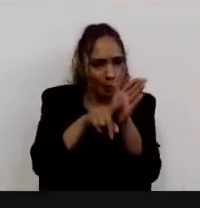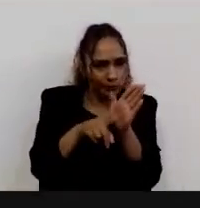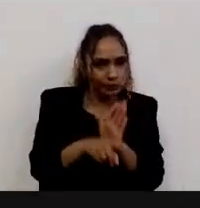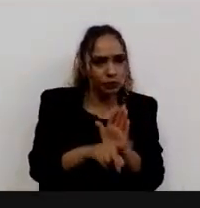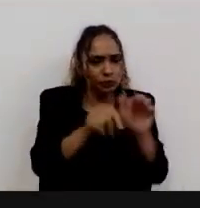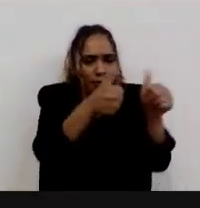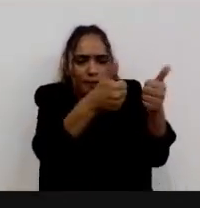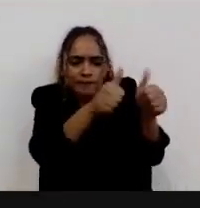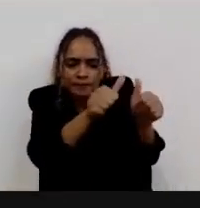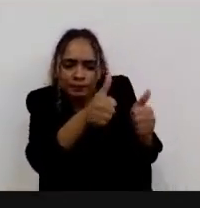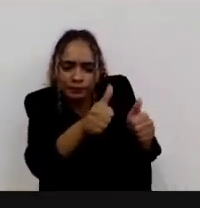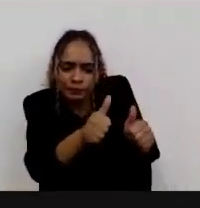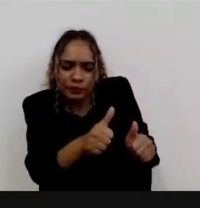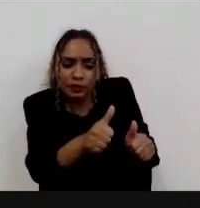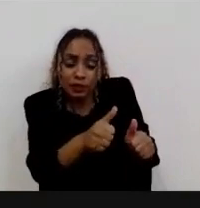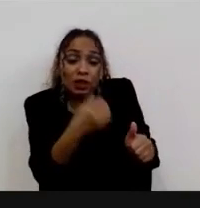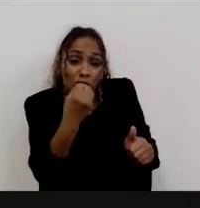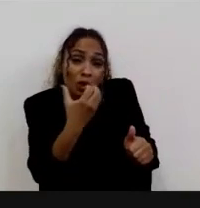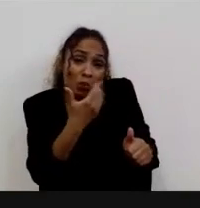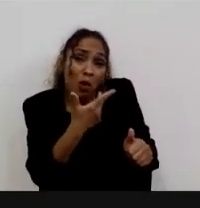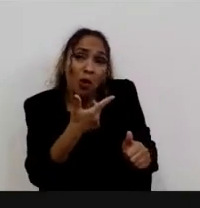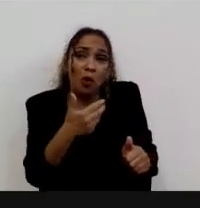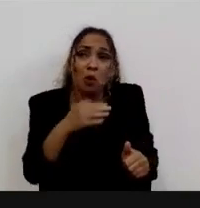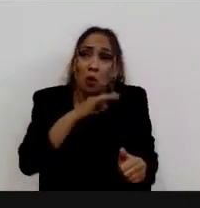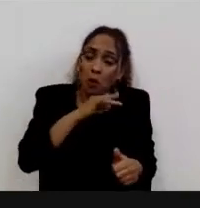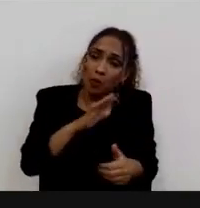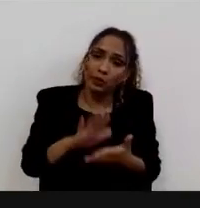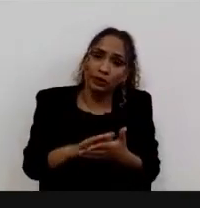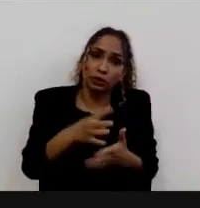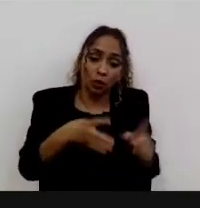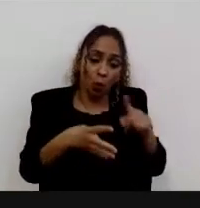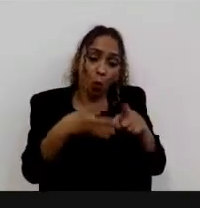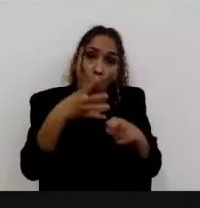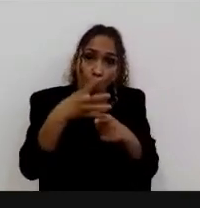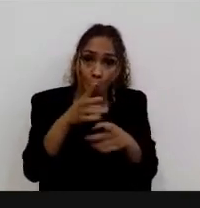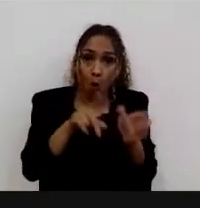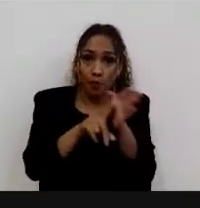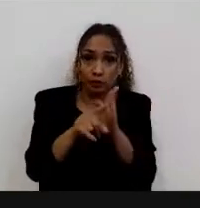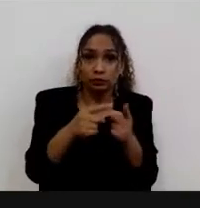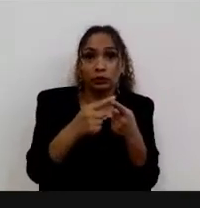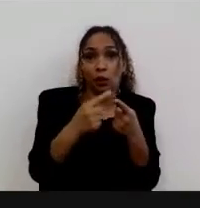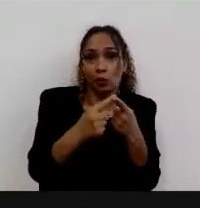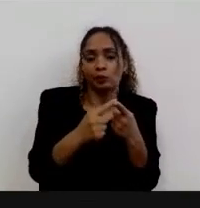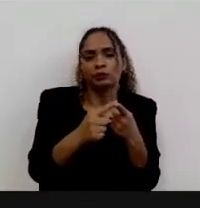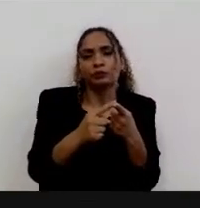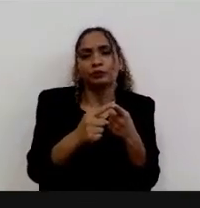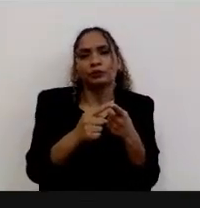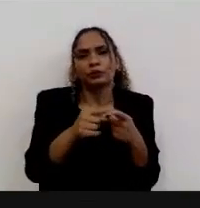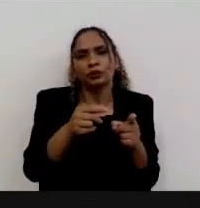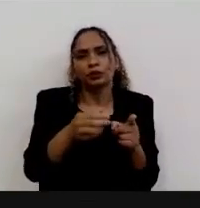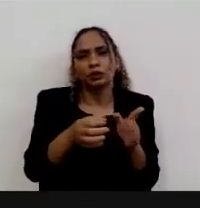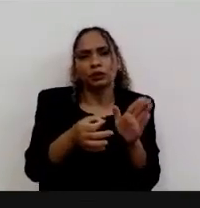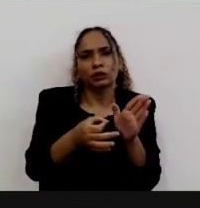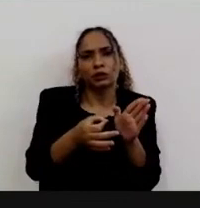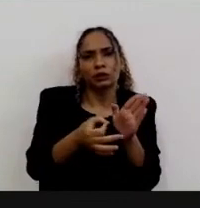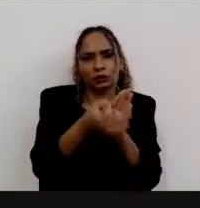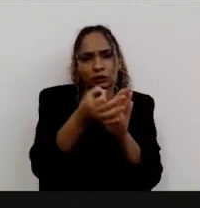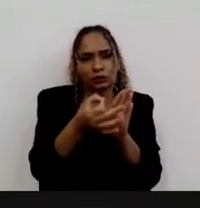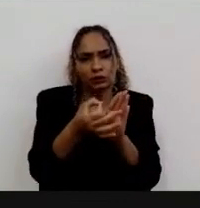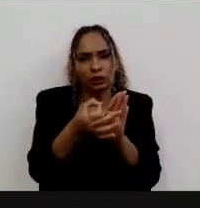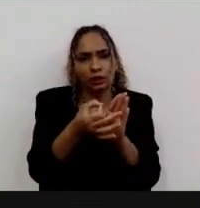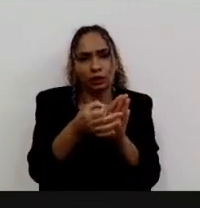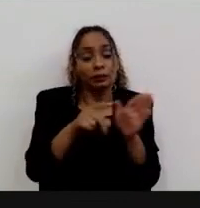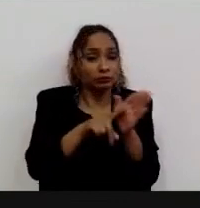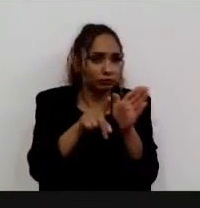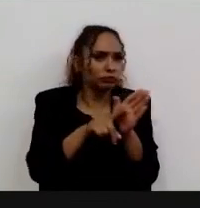avaliar se aquelas sugestões fazem sentido ou não. São 4 perguntas. A pergunta 1 é: essas sugestões fazem sentido para a